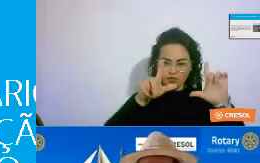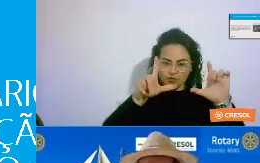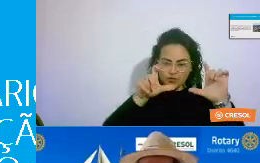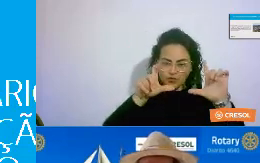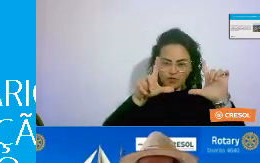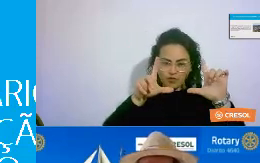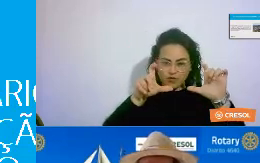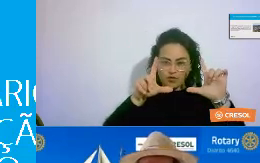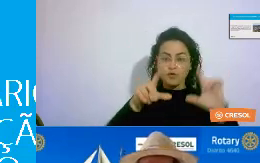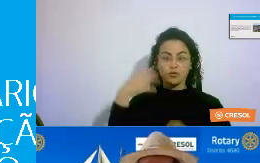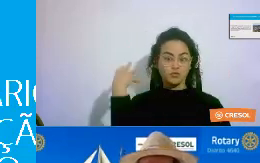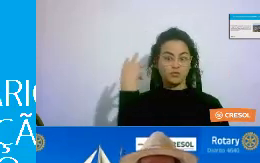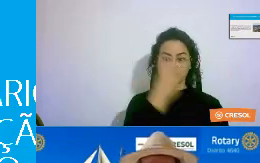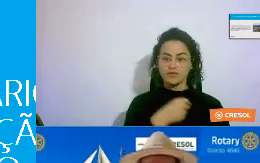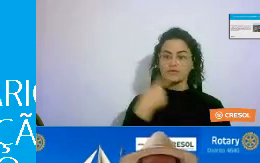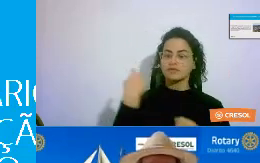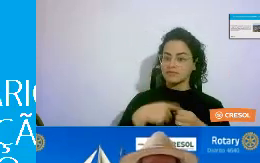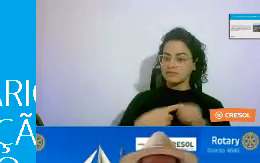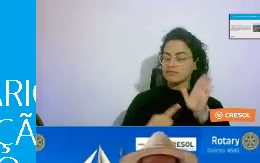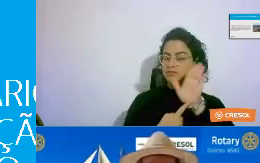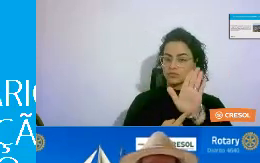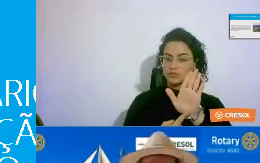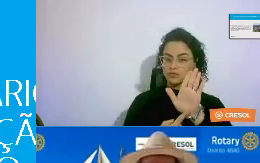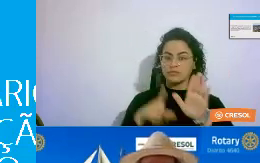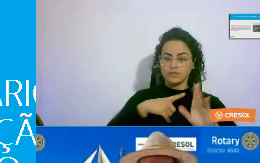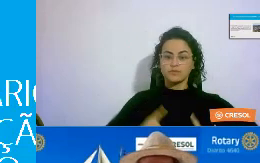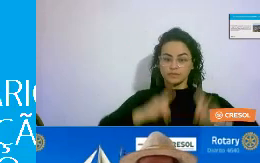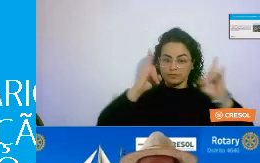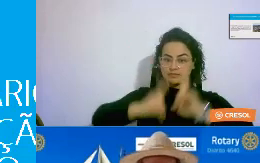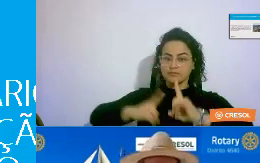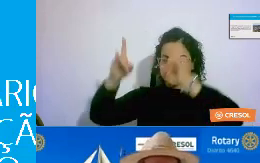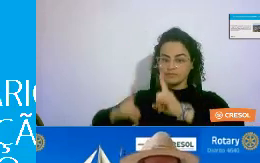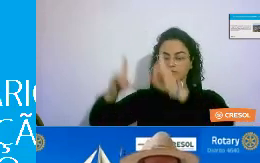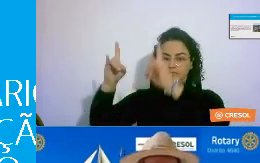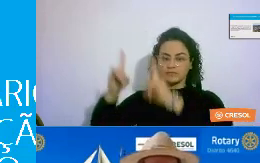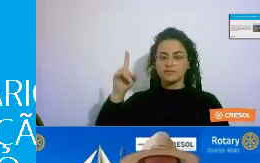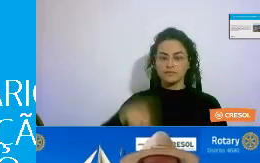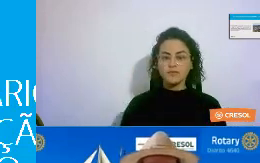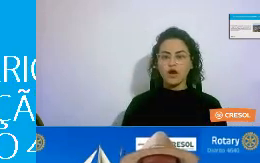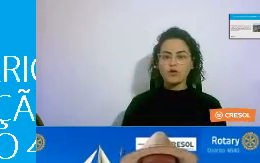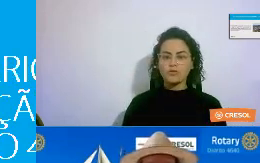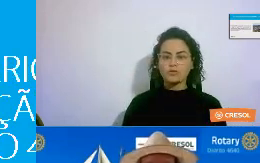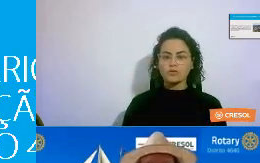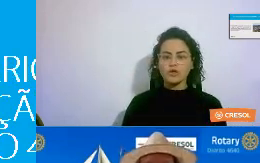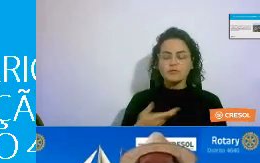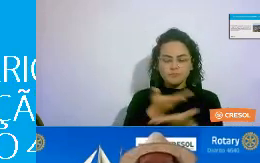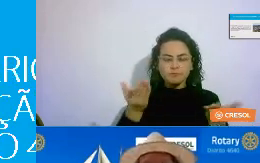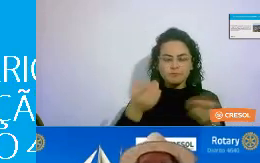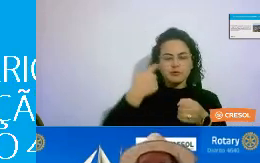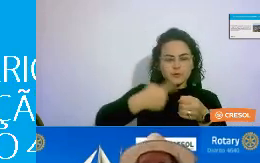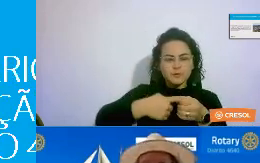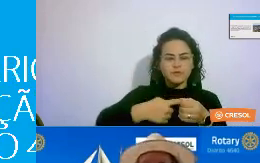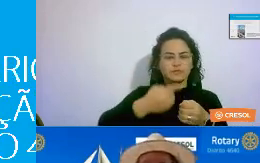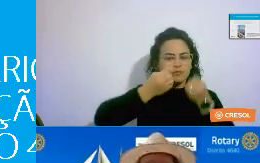não mentem, provam grandes prédios que tem na sua cidade e pela pujança do seu município. Quero